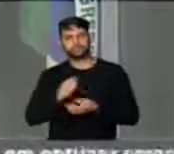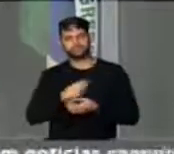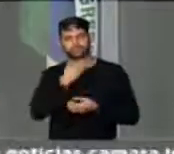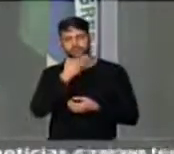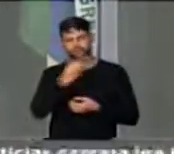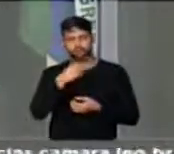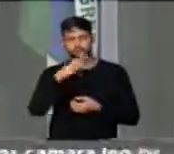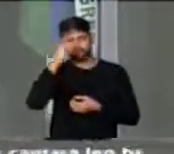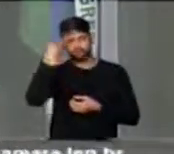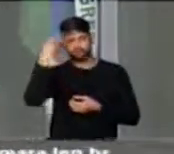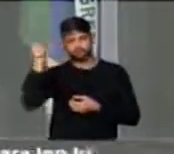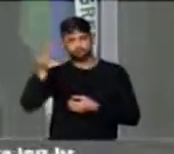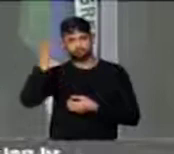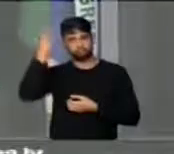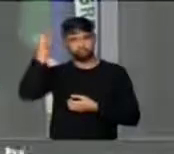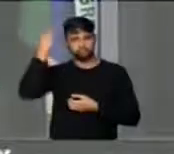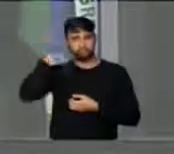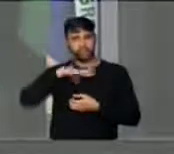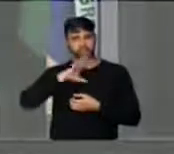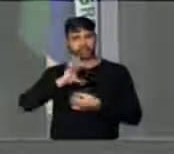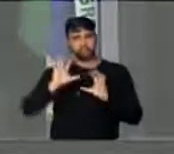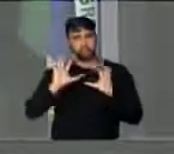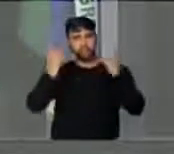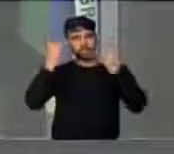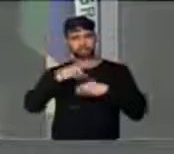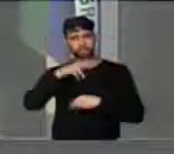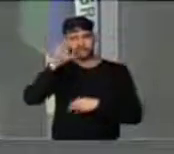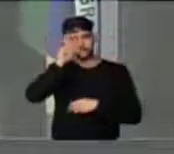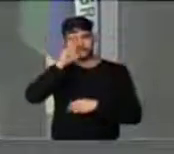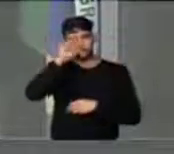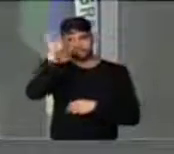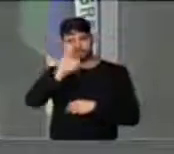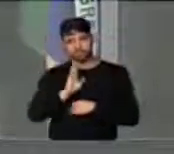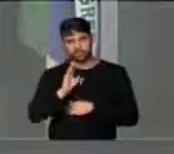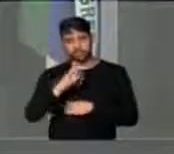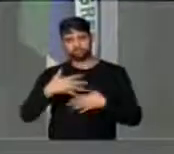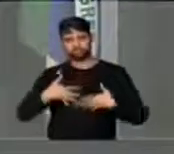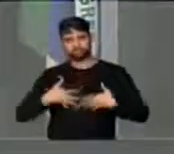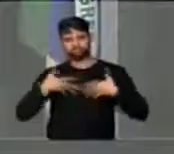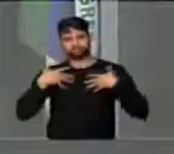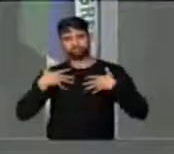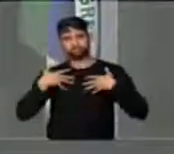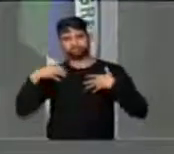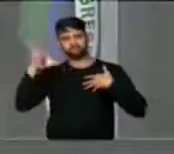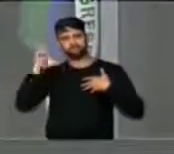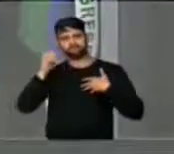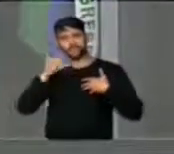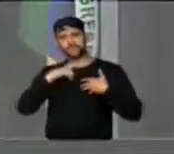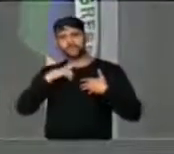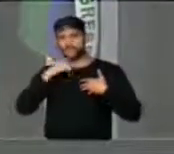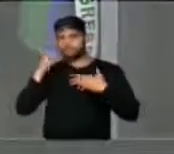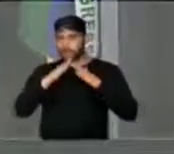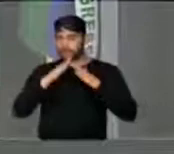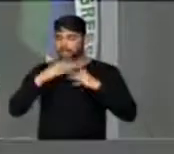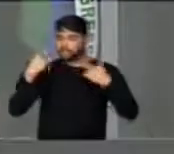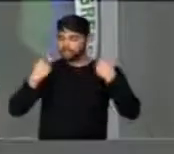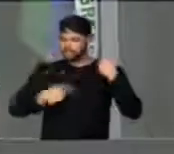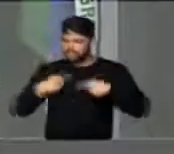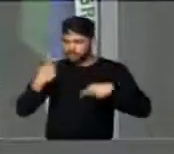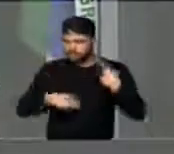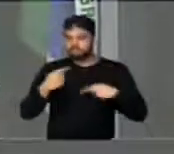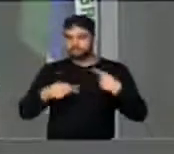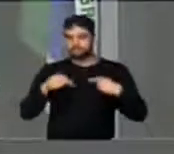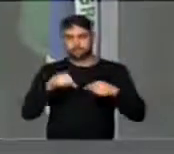homens ilustres e que honram a nossa história. Essa é uma casa de debate. Essa